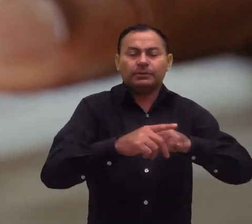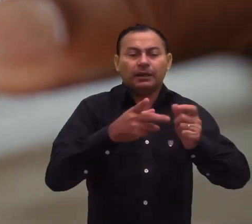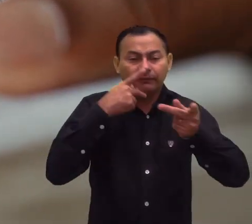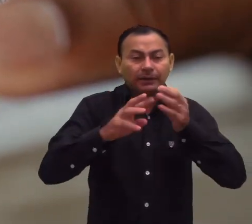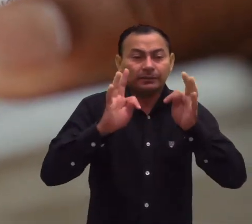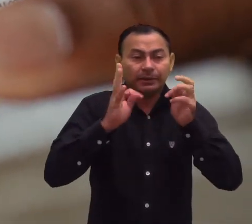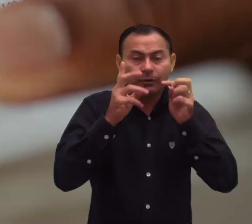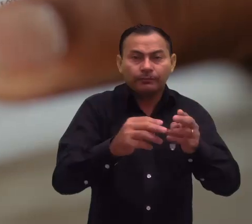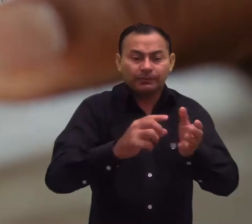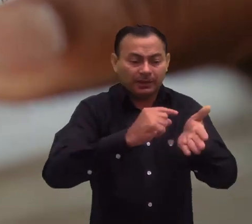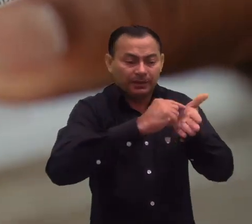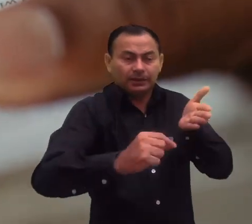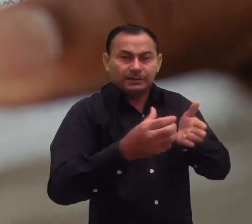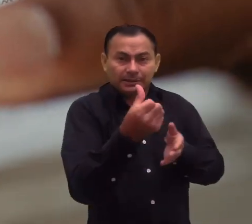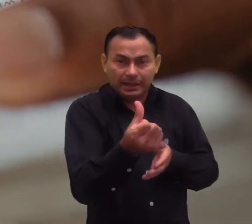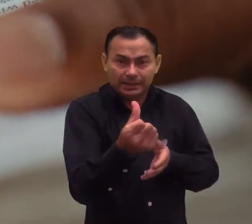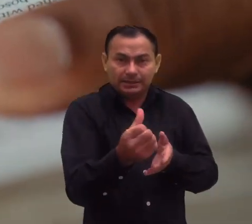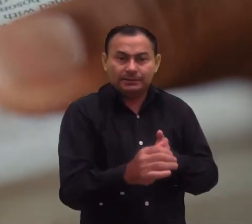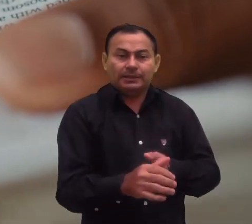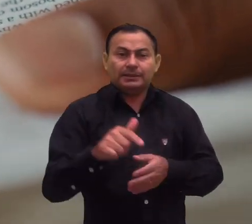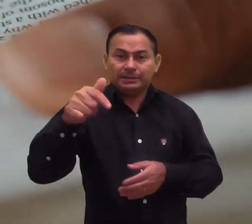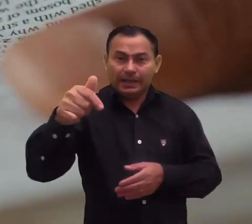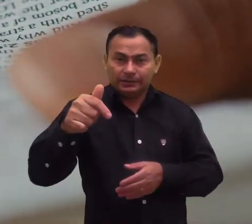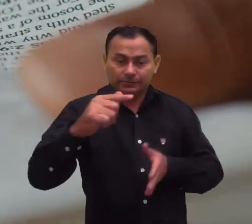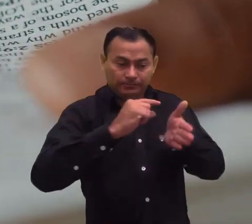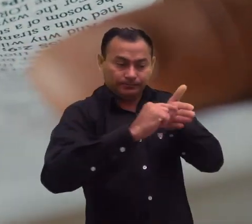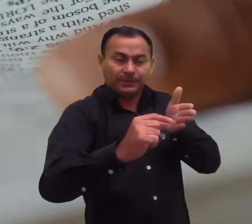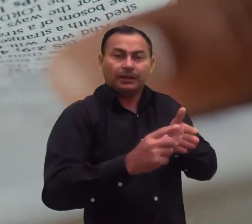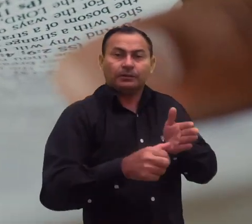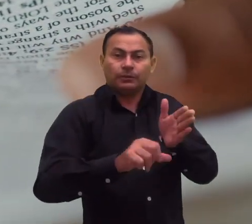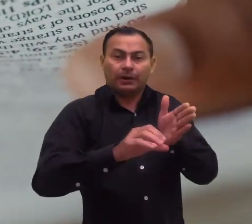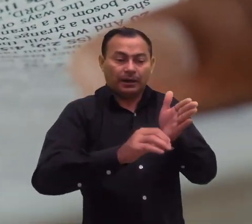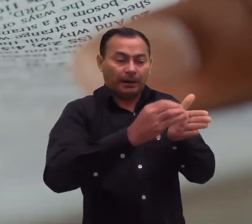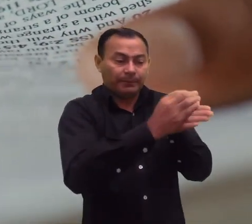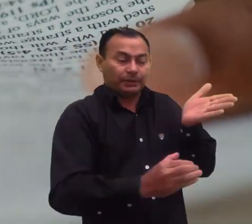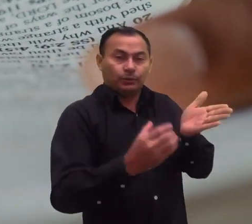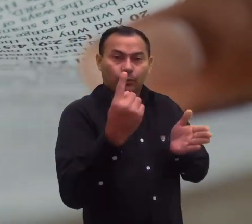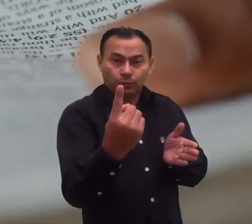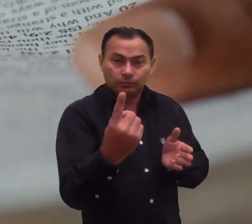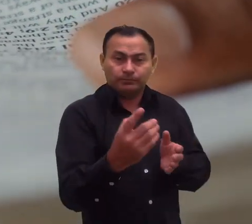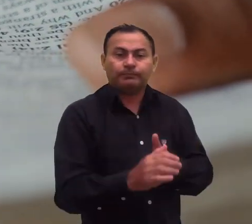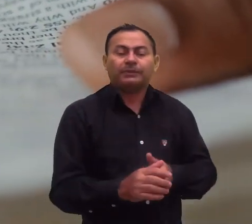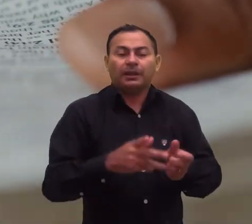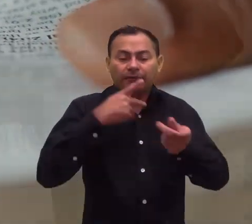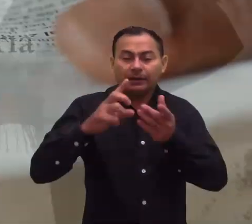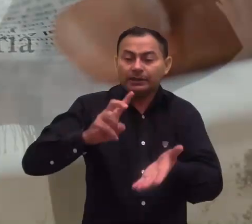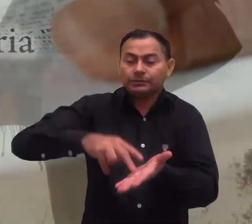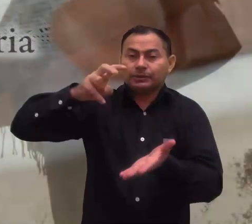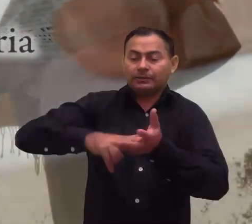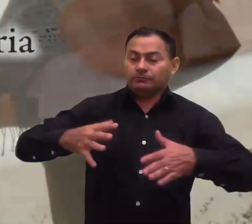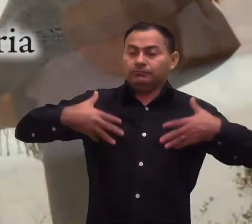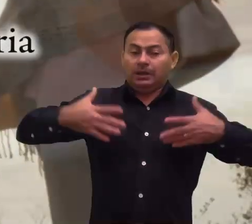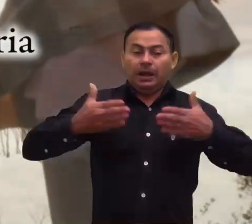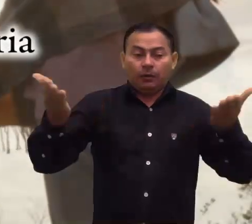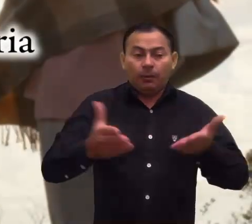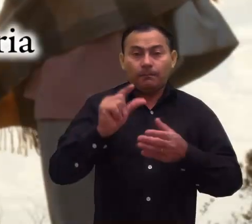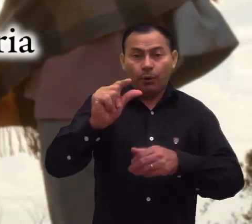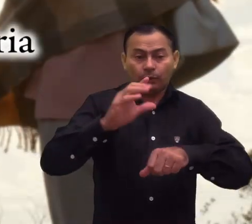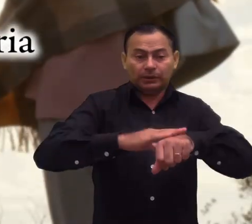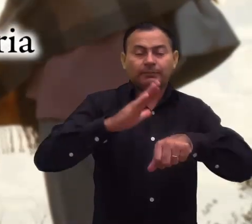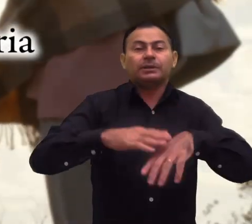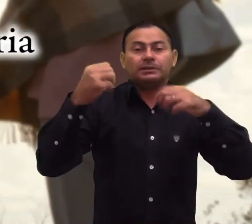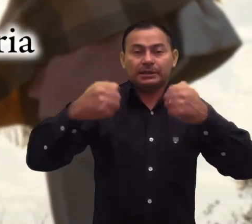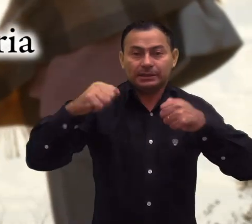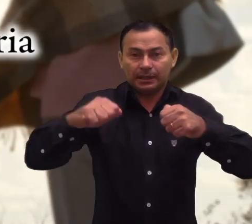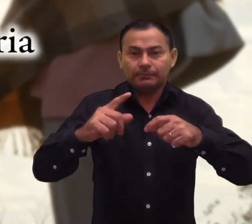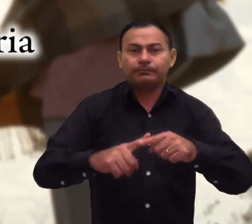bíblicos usados para aquele estudo. Nos versículos 6 e 7, no primeiro capítulo desta carta, Pedro escreveu: Nisso exultais, embora no